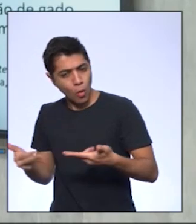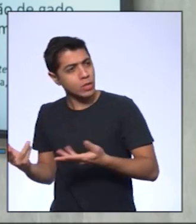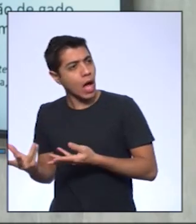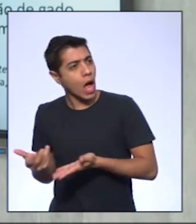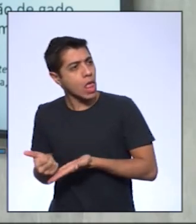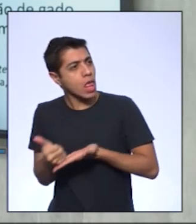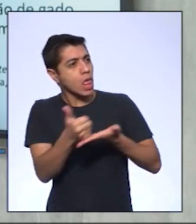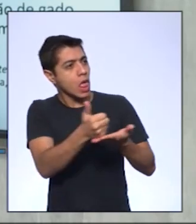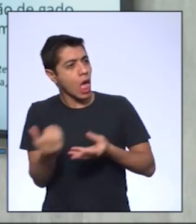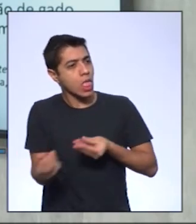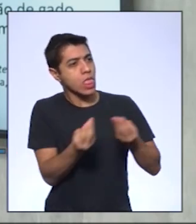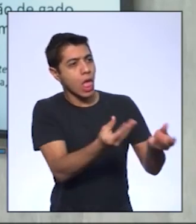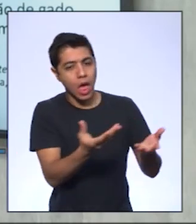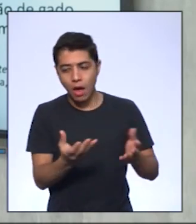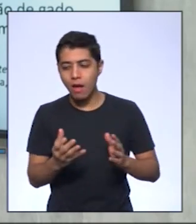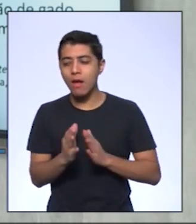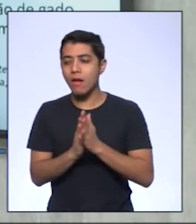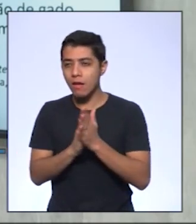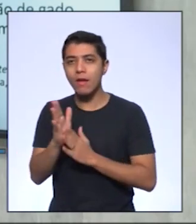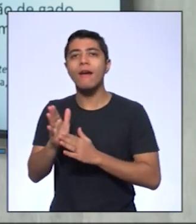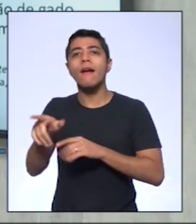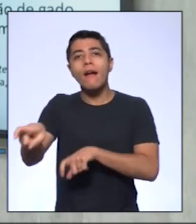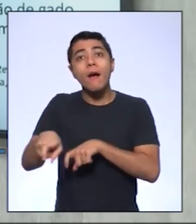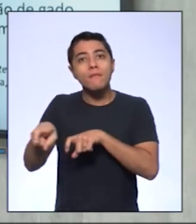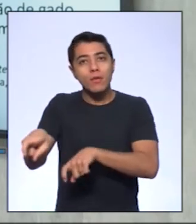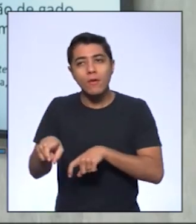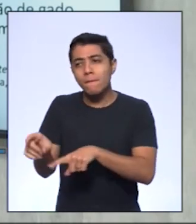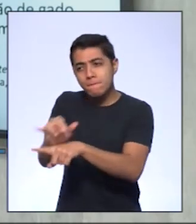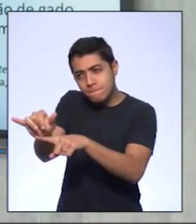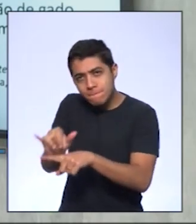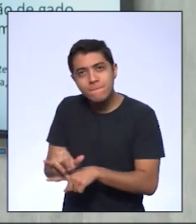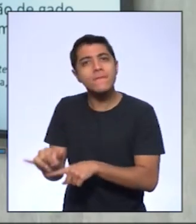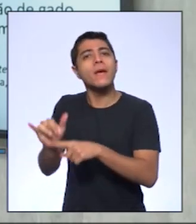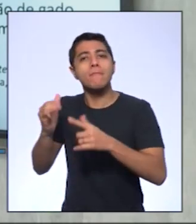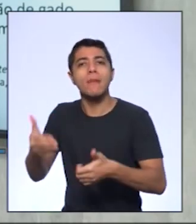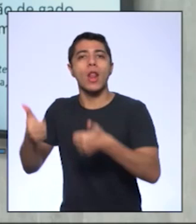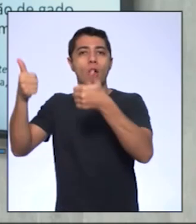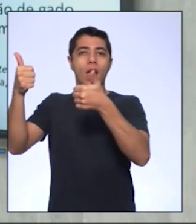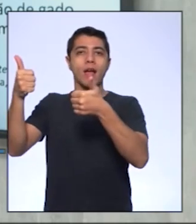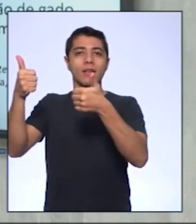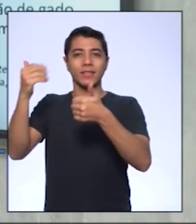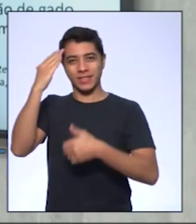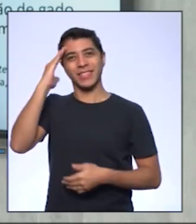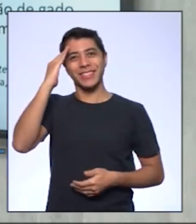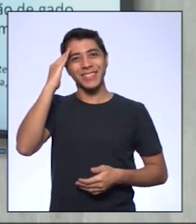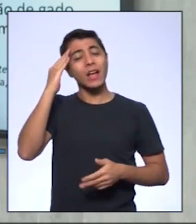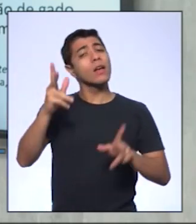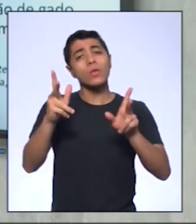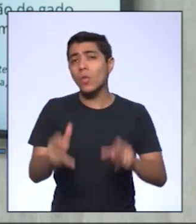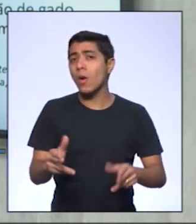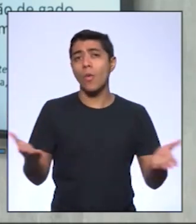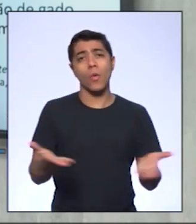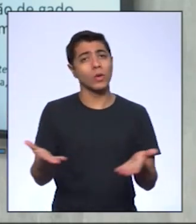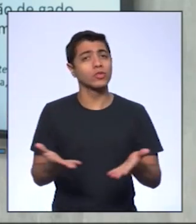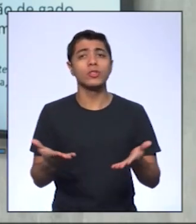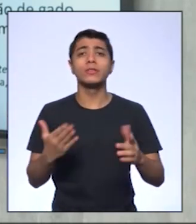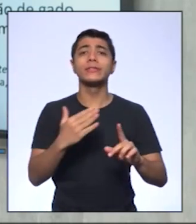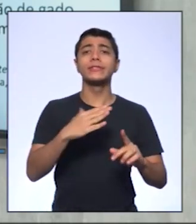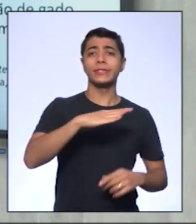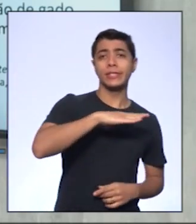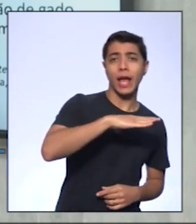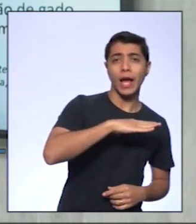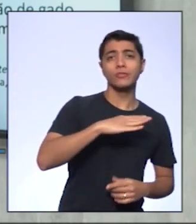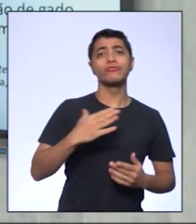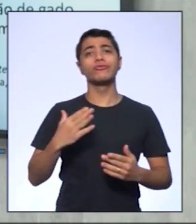essa ligação, né? Essa interação campo-cidade. Muito presente até hoje, né? Se eu for pensar no Brasil, nas coisas que o Brasil exporta, nas coisas que o Brasil